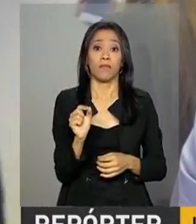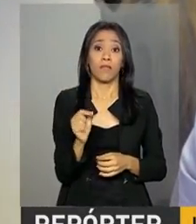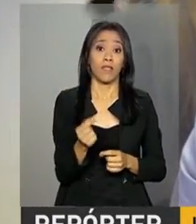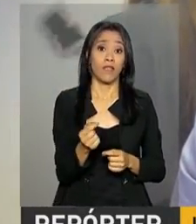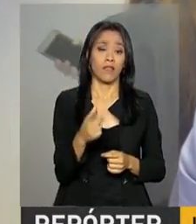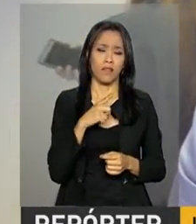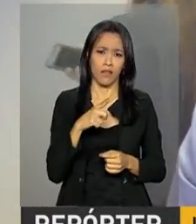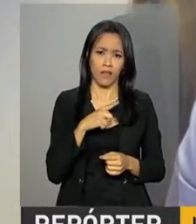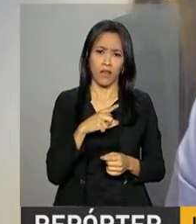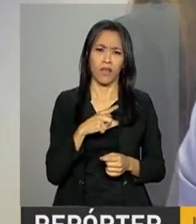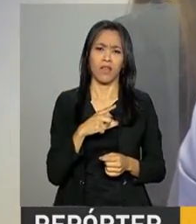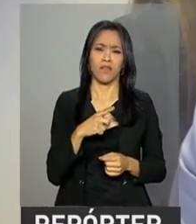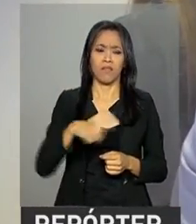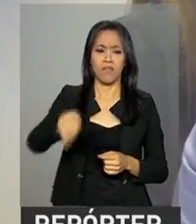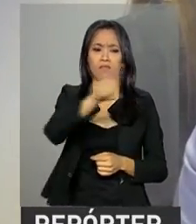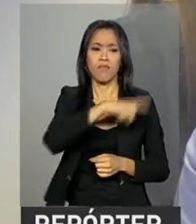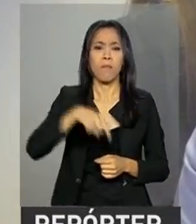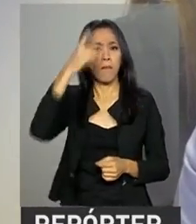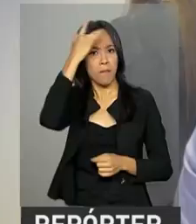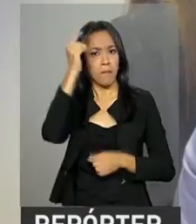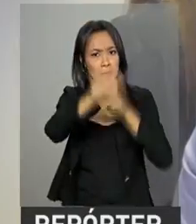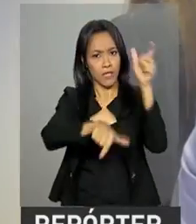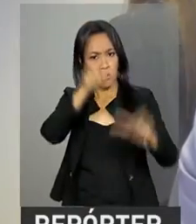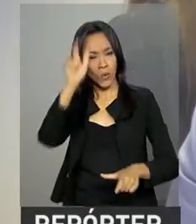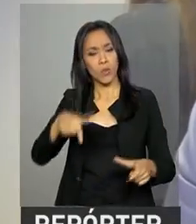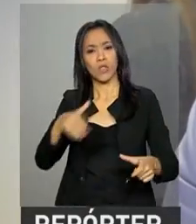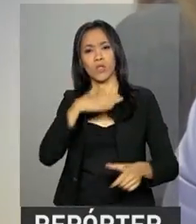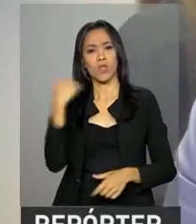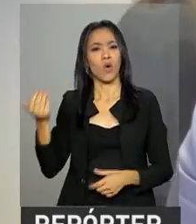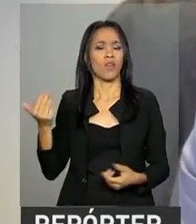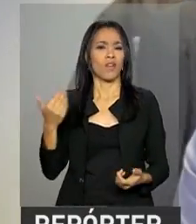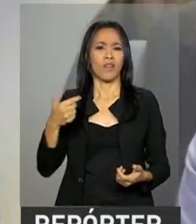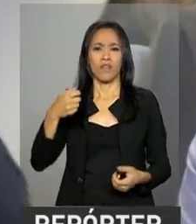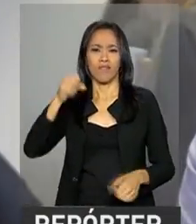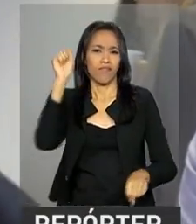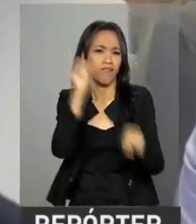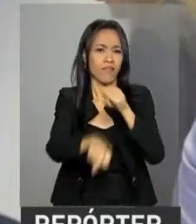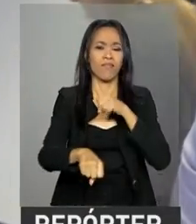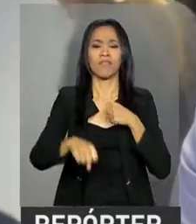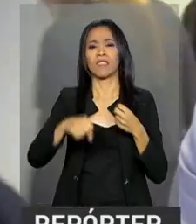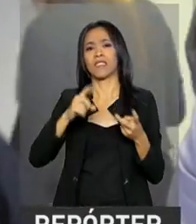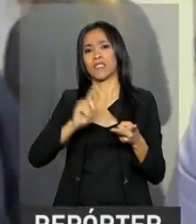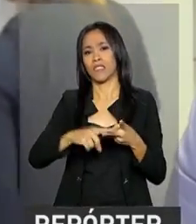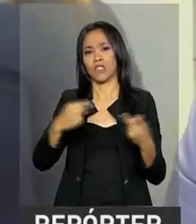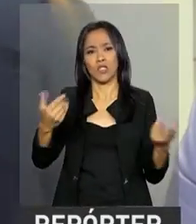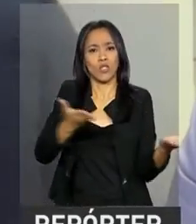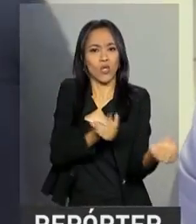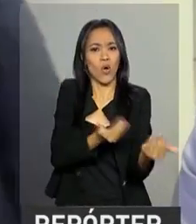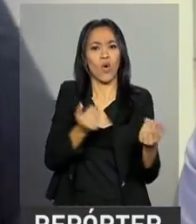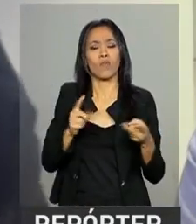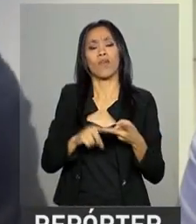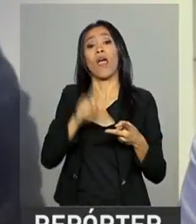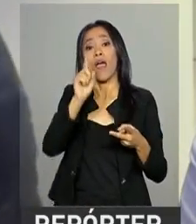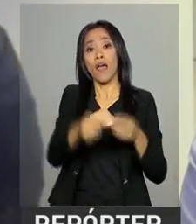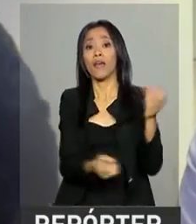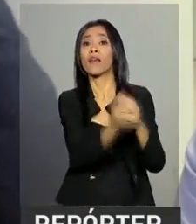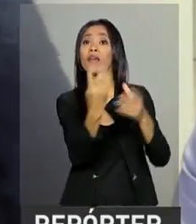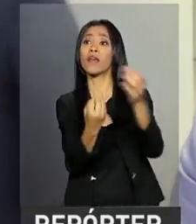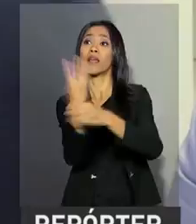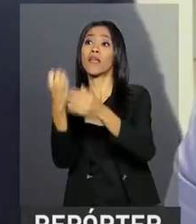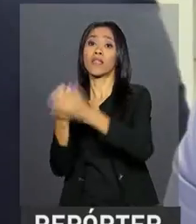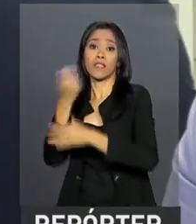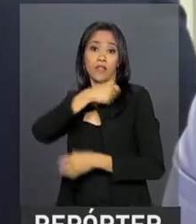remontam à questão das vítimas de assassinatos, jovens negros LGBTI, é a criação das delegacias de